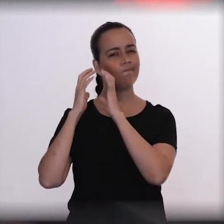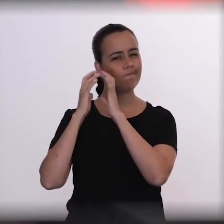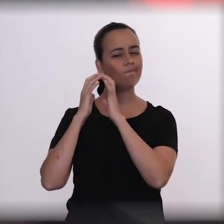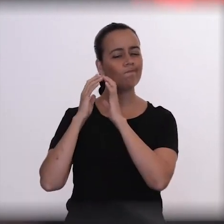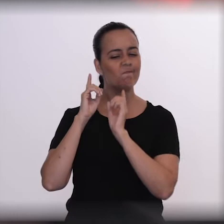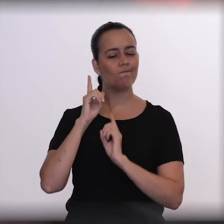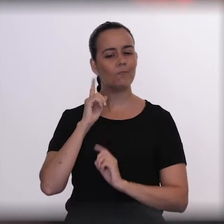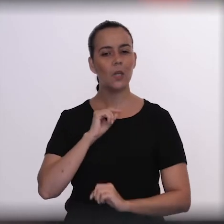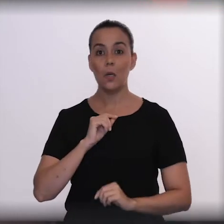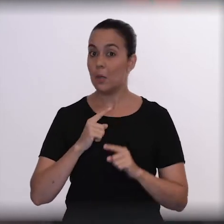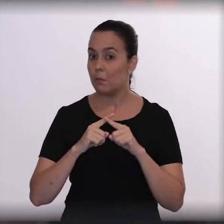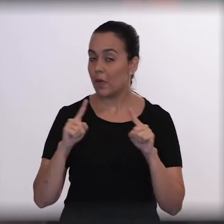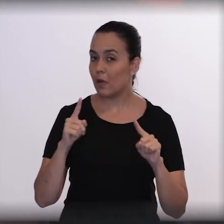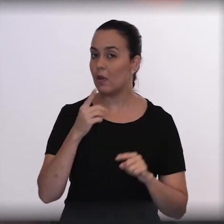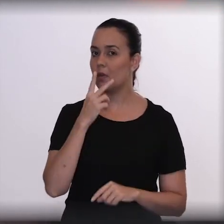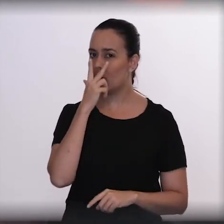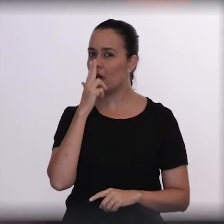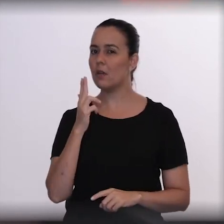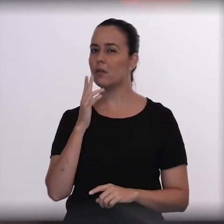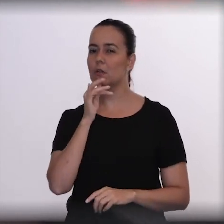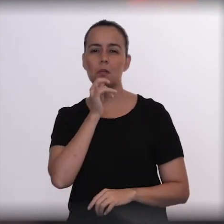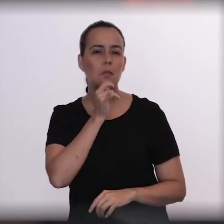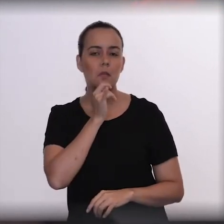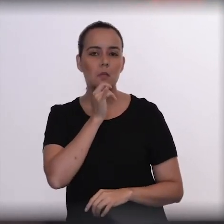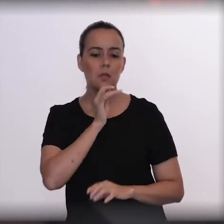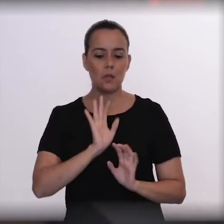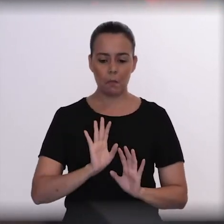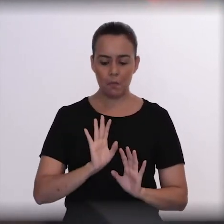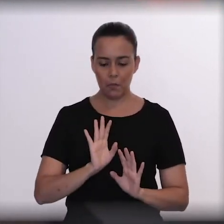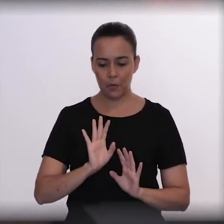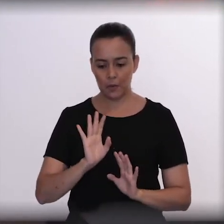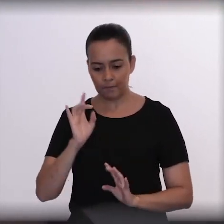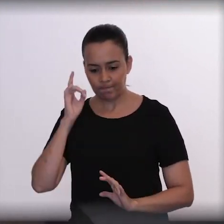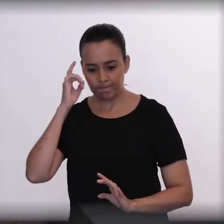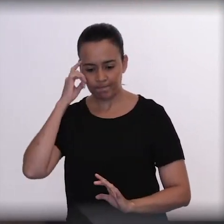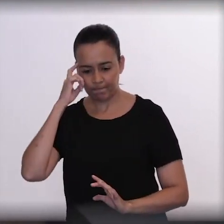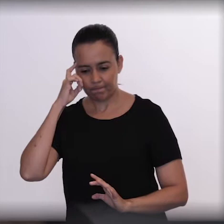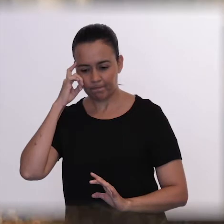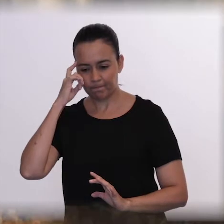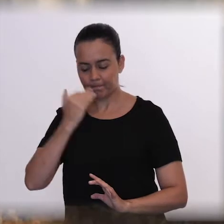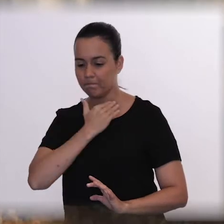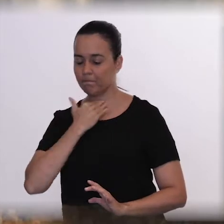Acho que uma acaba sendo a gravação da outra, né?